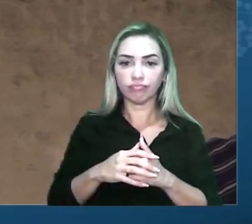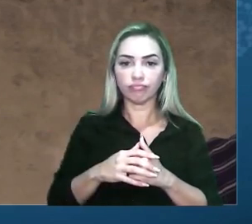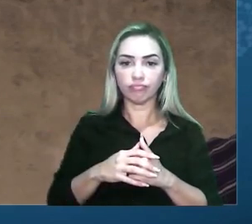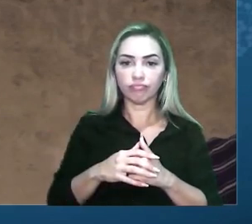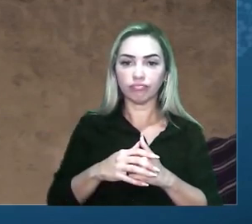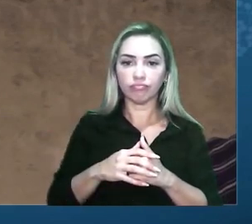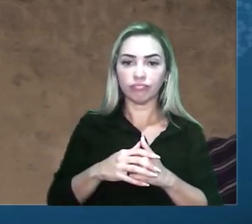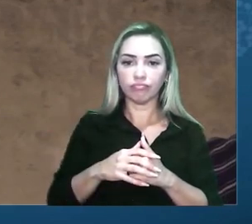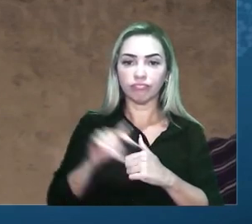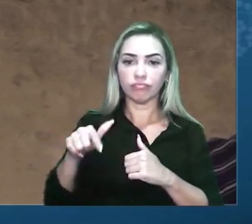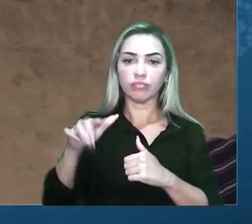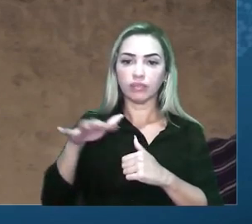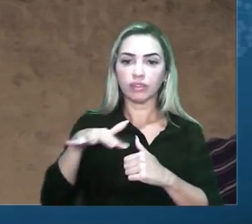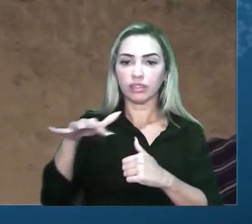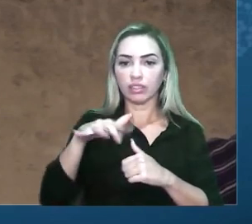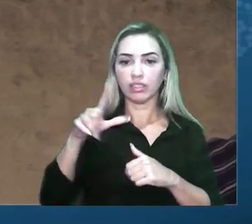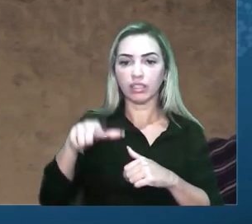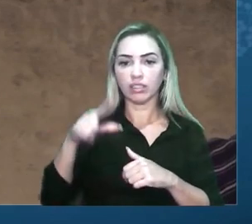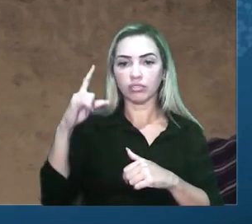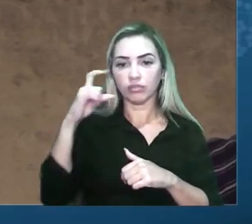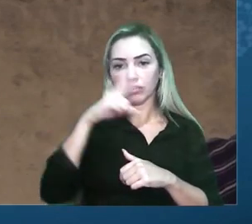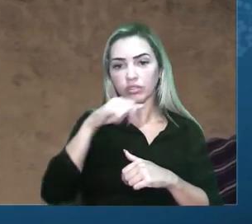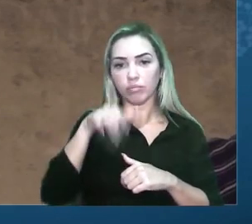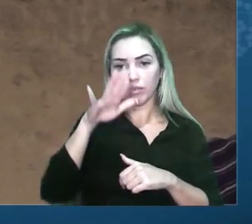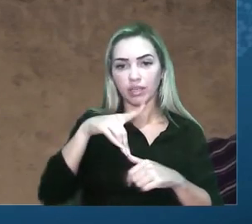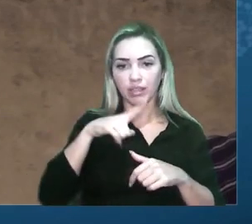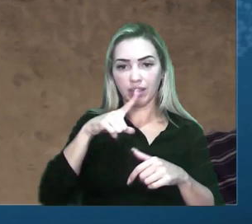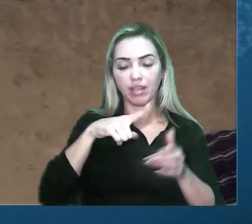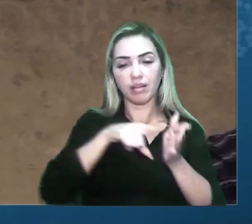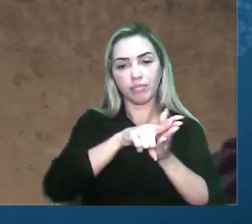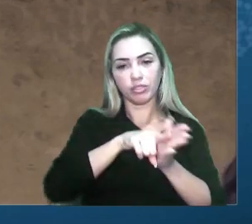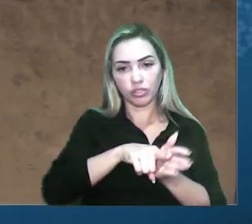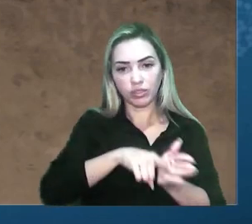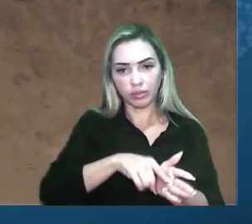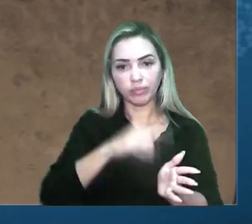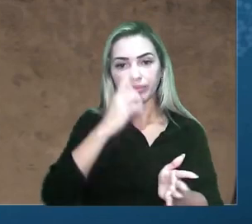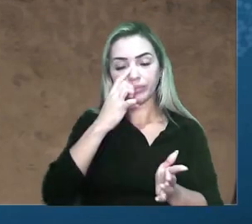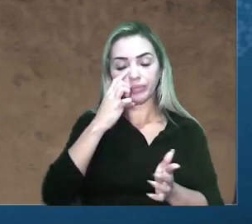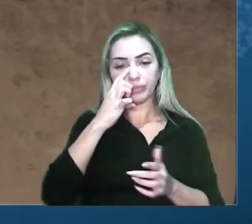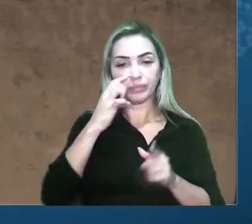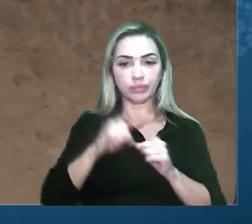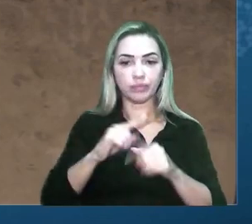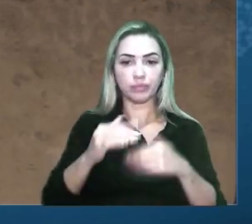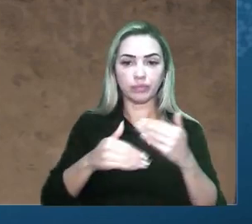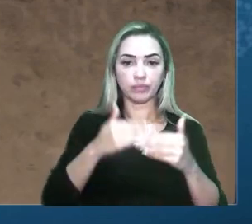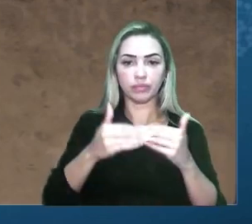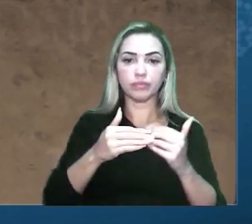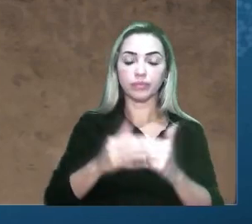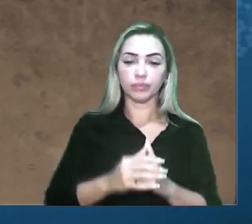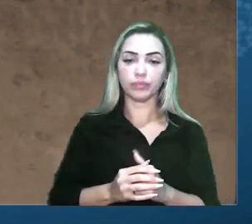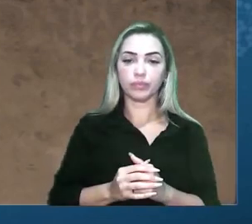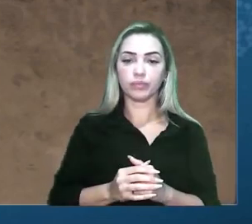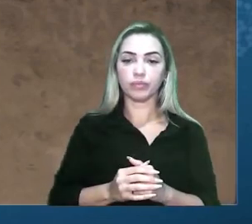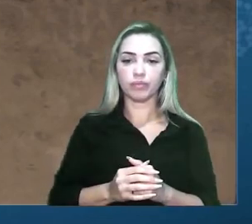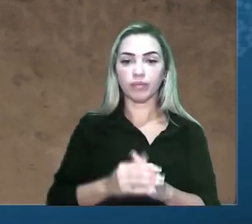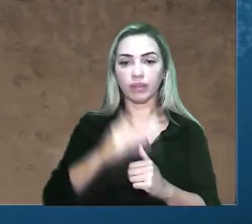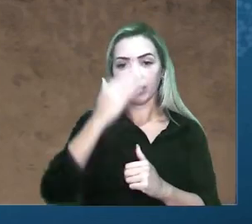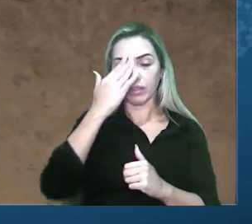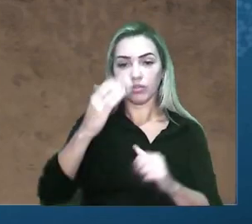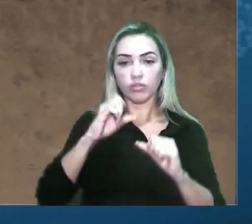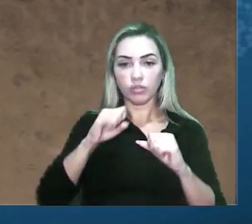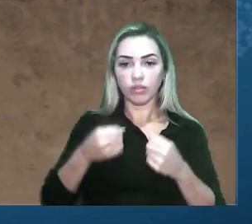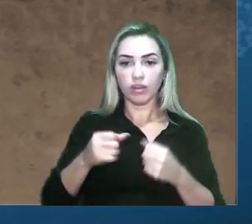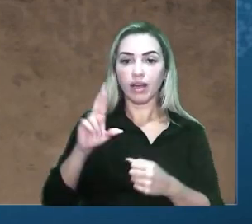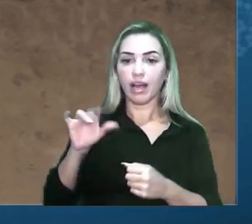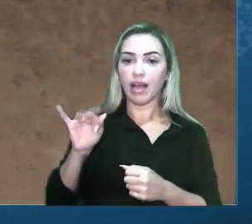essa área que é difícil para quem é da pesquisa e do desenvolvimento. E graças aos esforços da